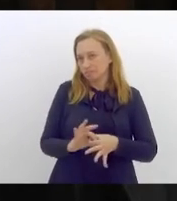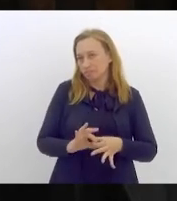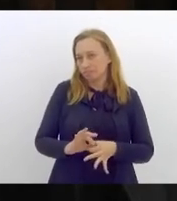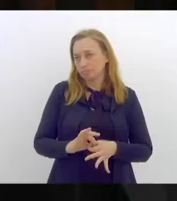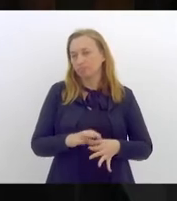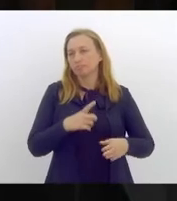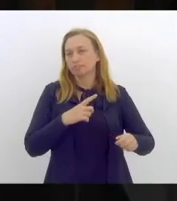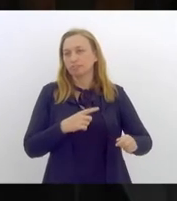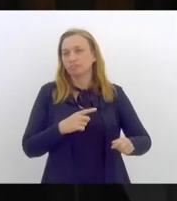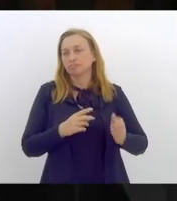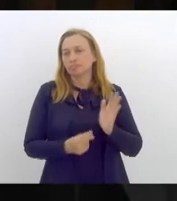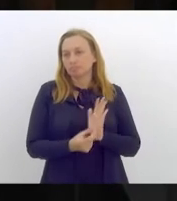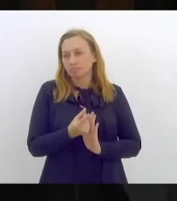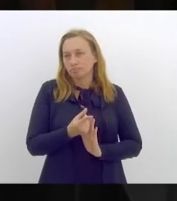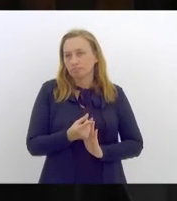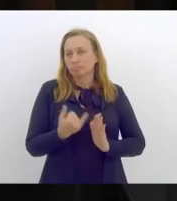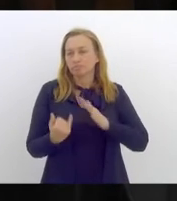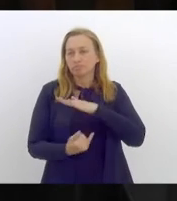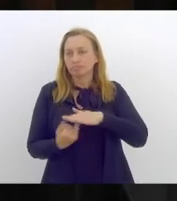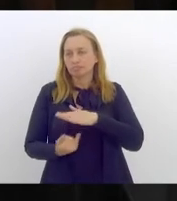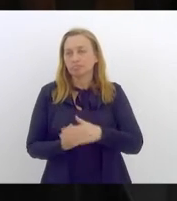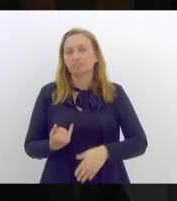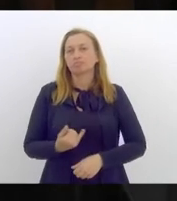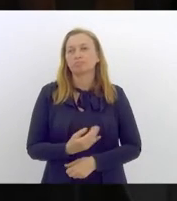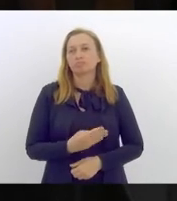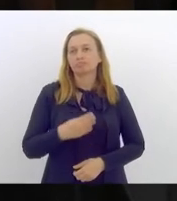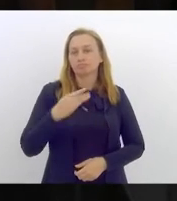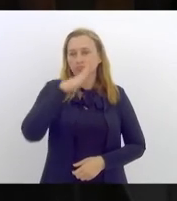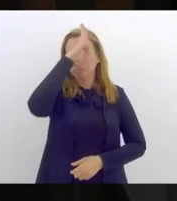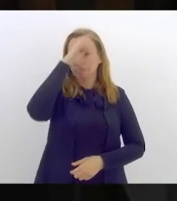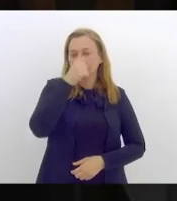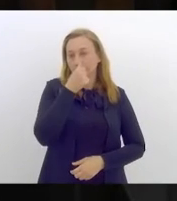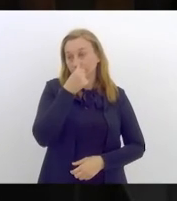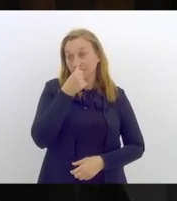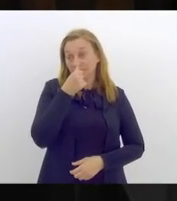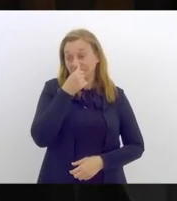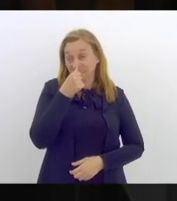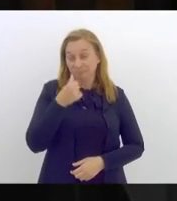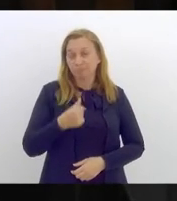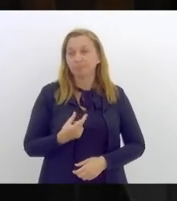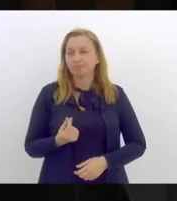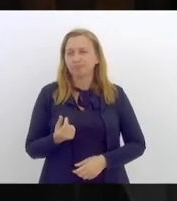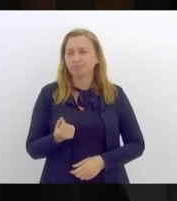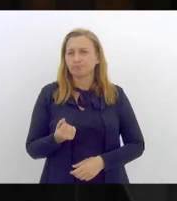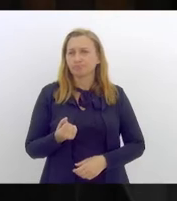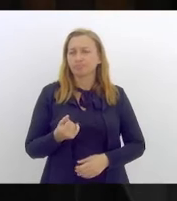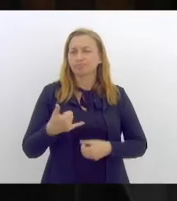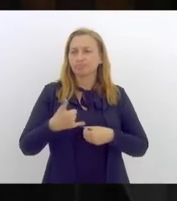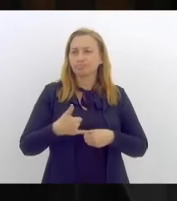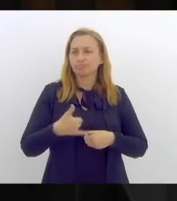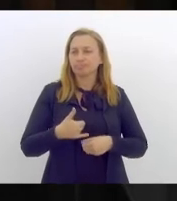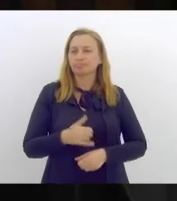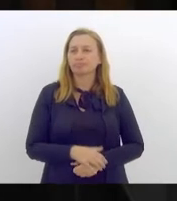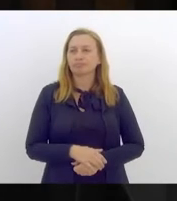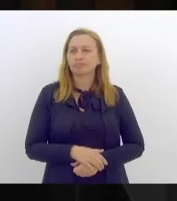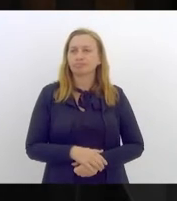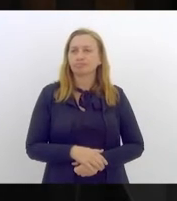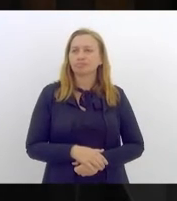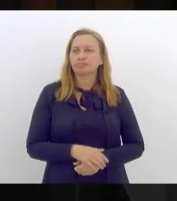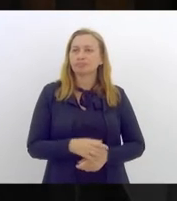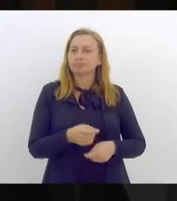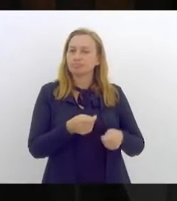orçamentária constitucional. Bolsonaro faz com que o preço dos combustíveis sejam